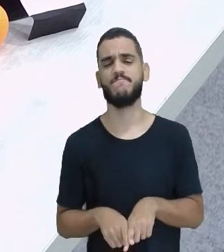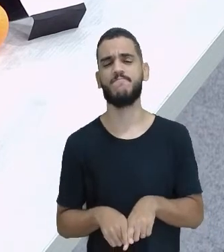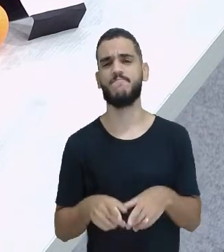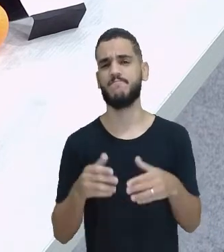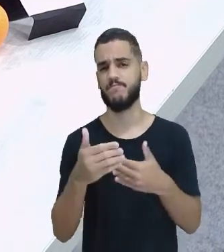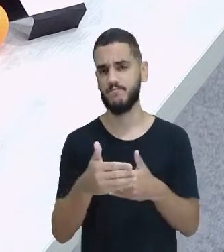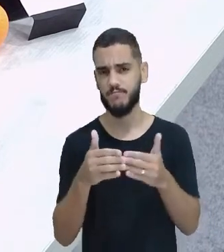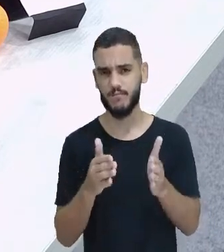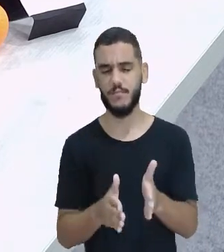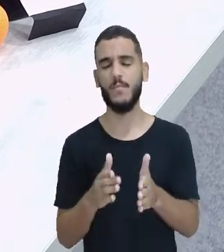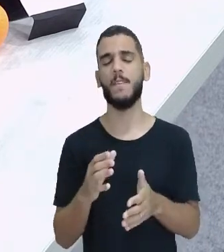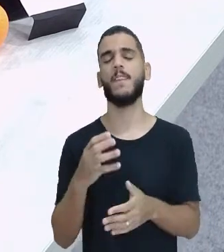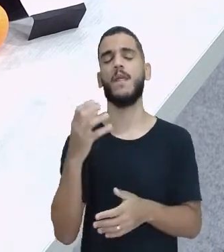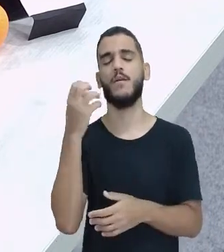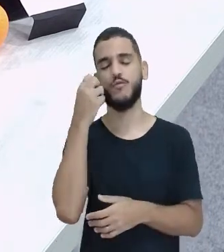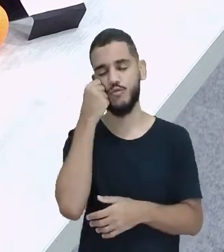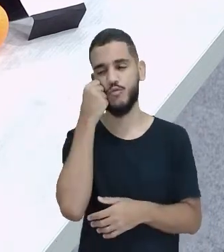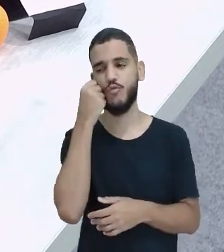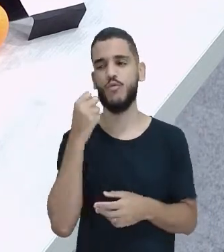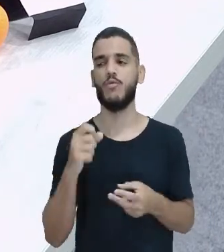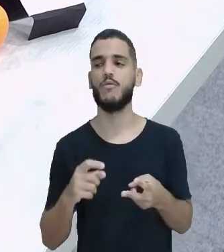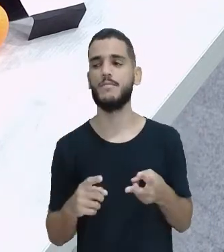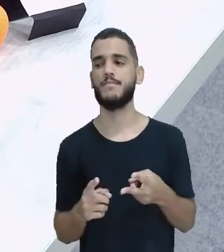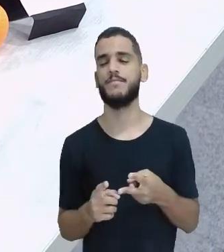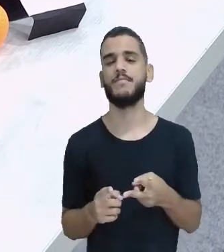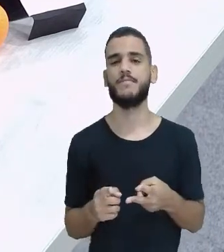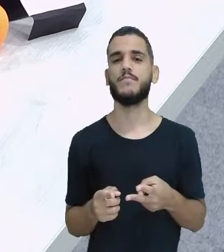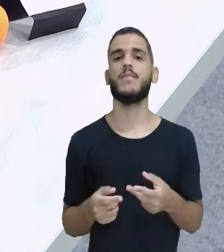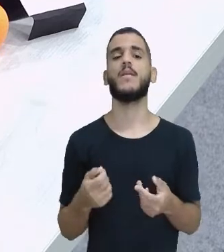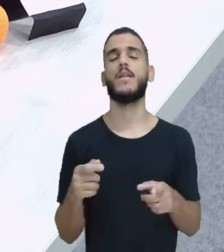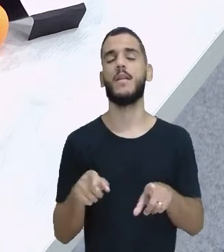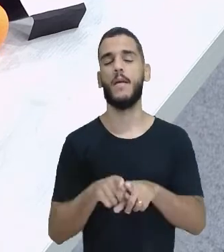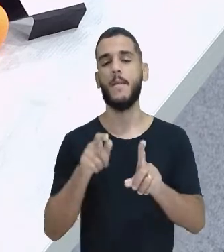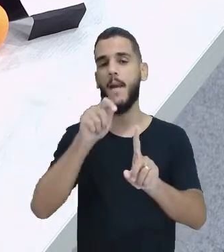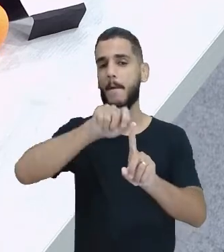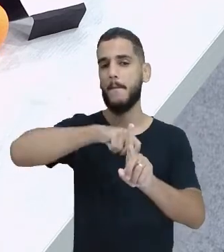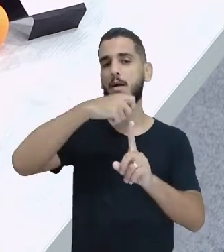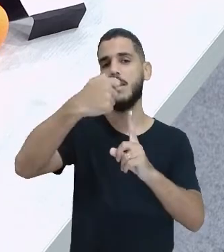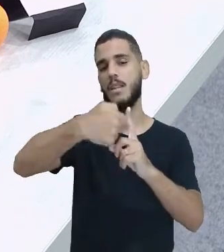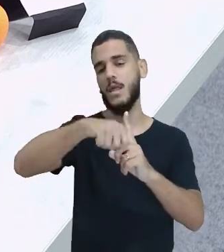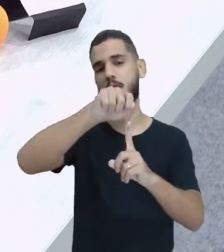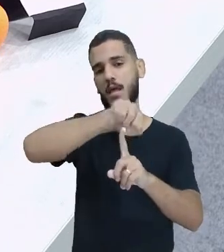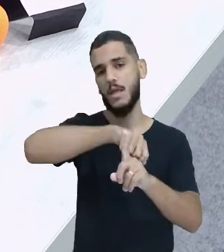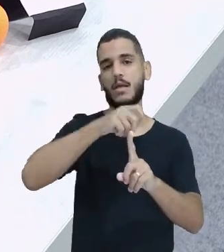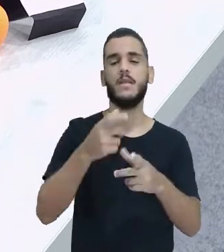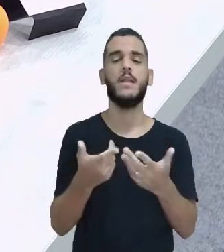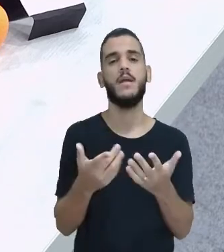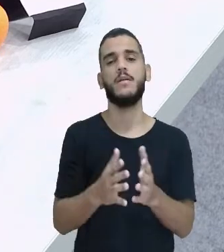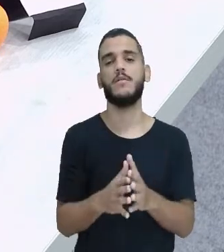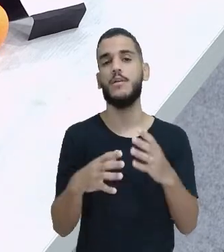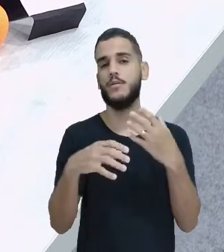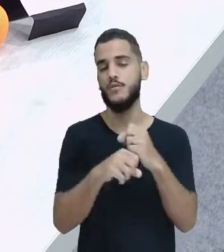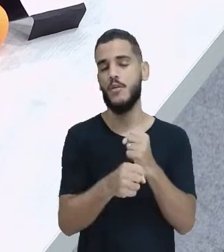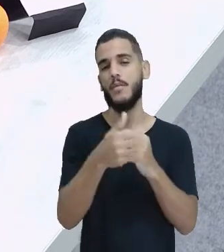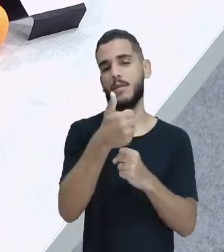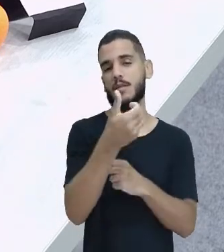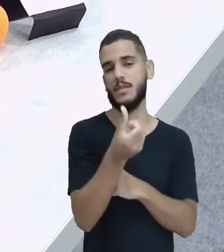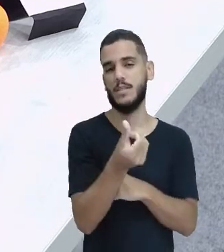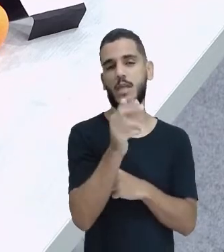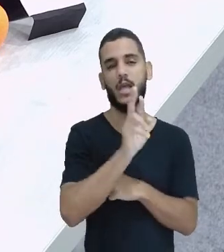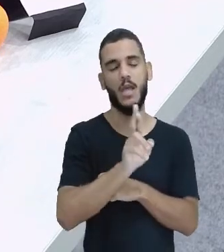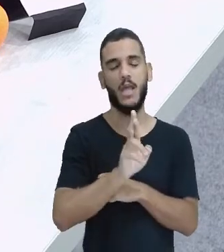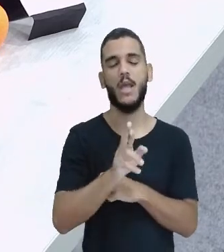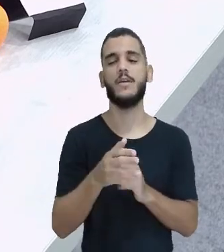suco com mais essa palma de banana, que aí vai dar 16. E ainda